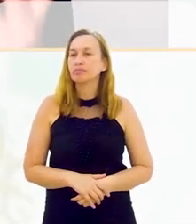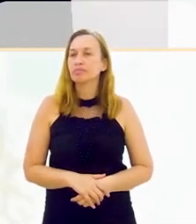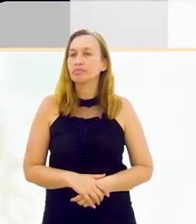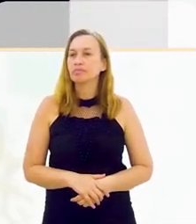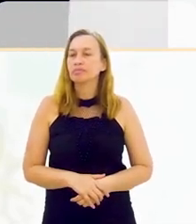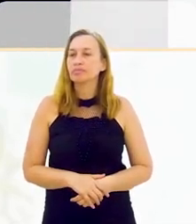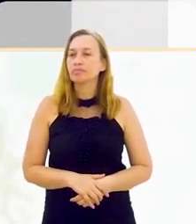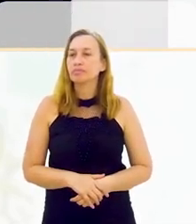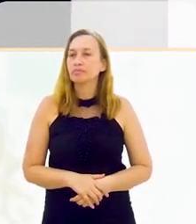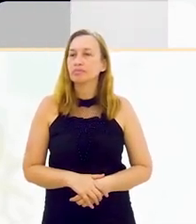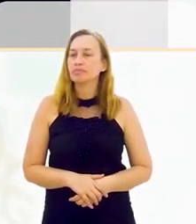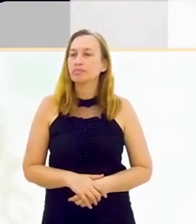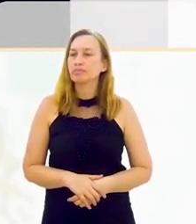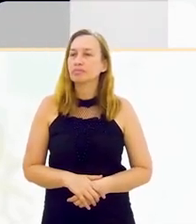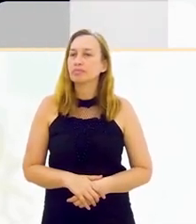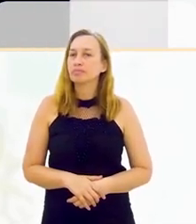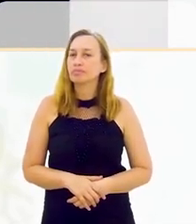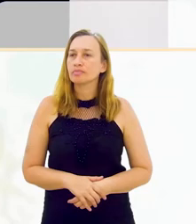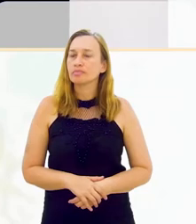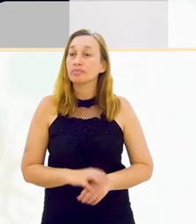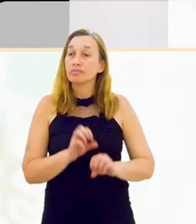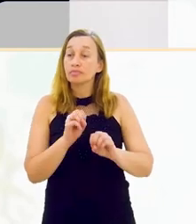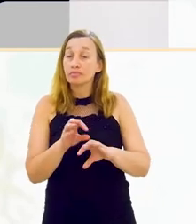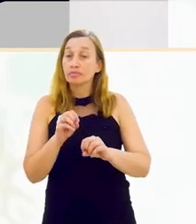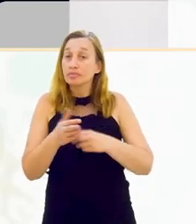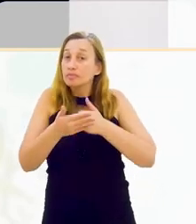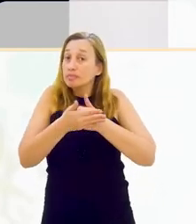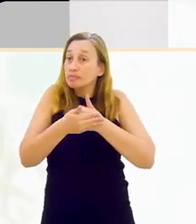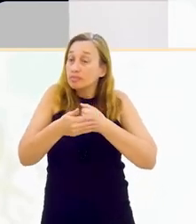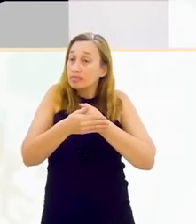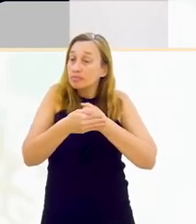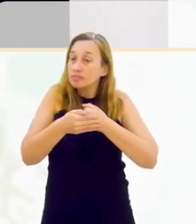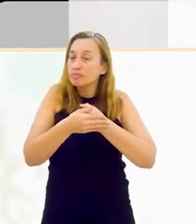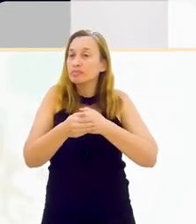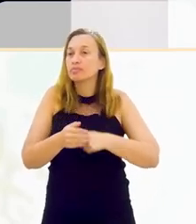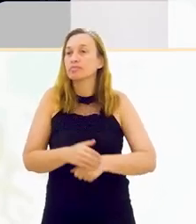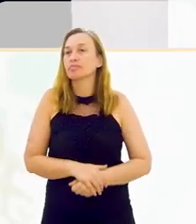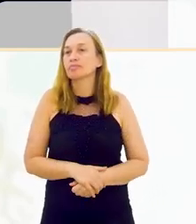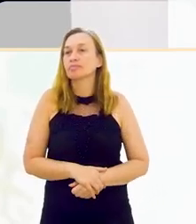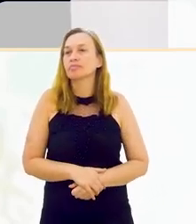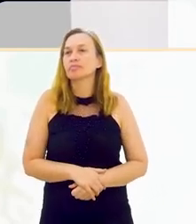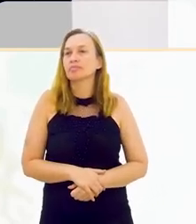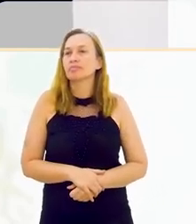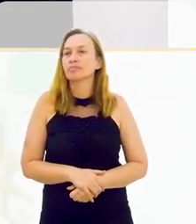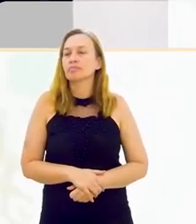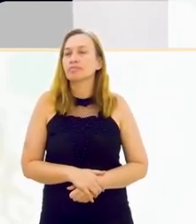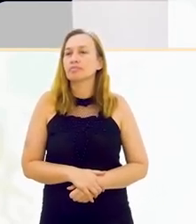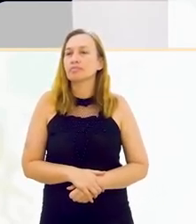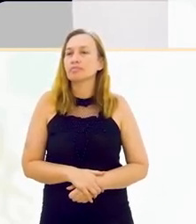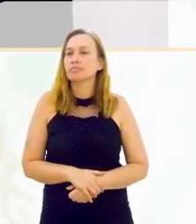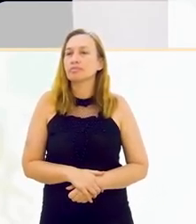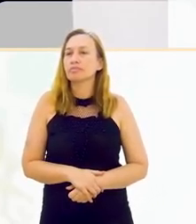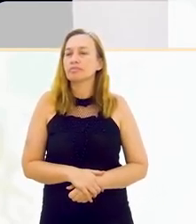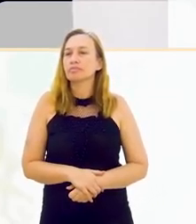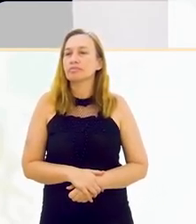formal, né? Essa educação de afeto, essa educação